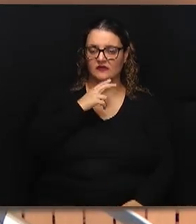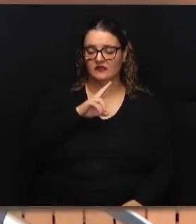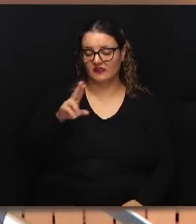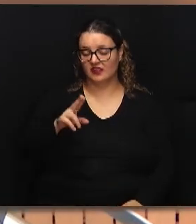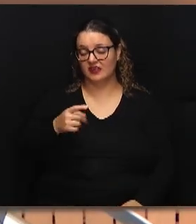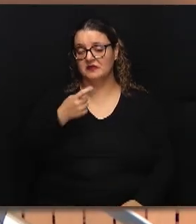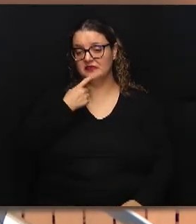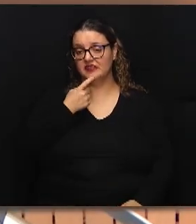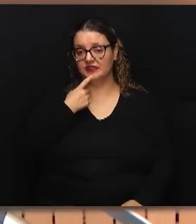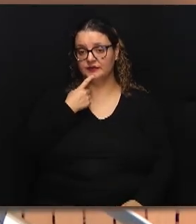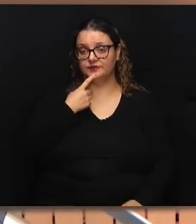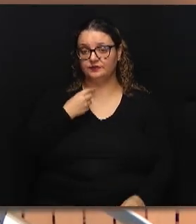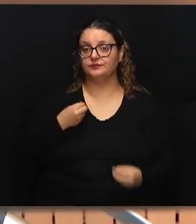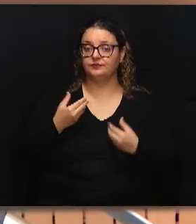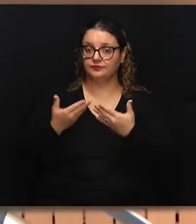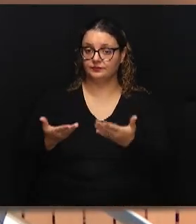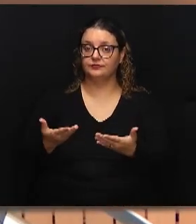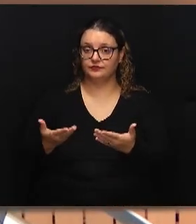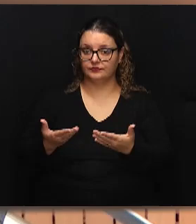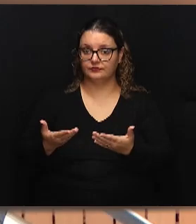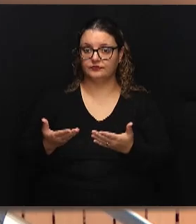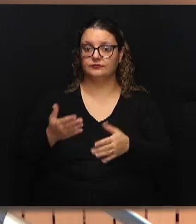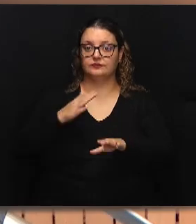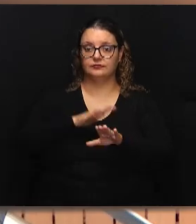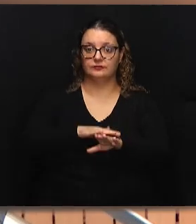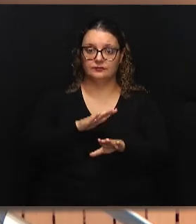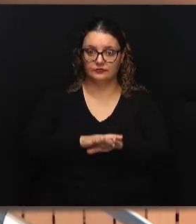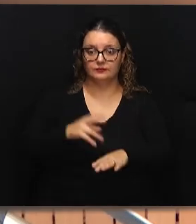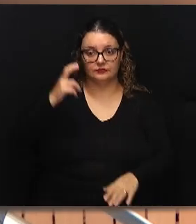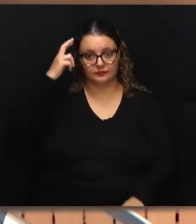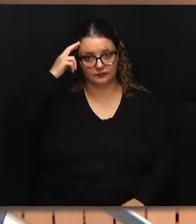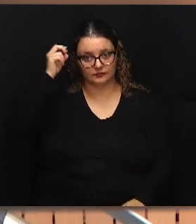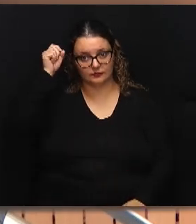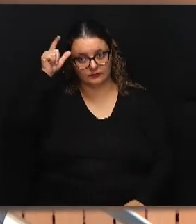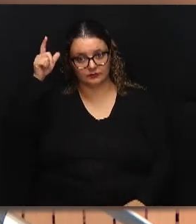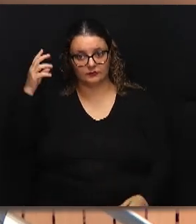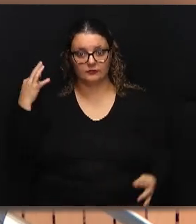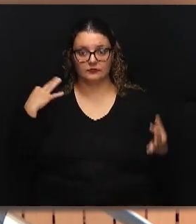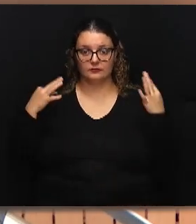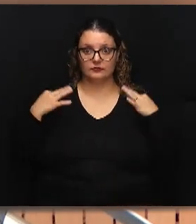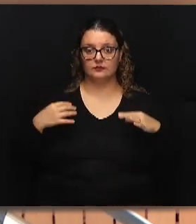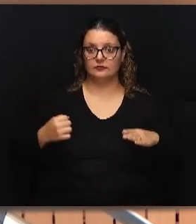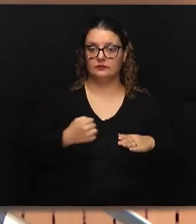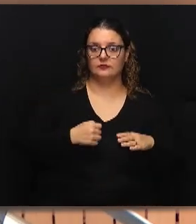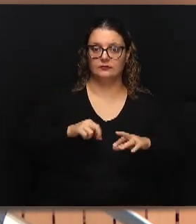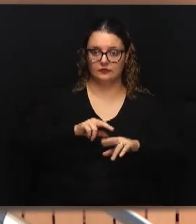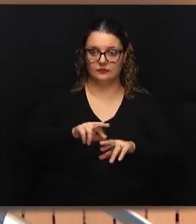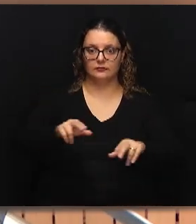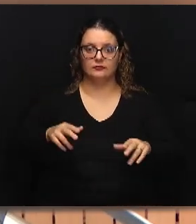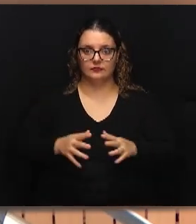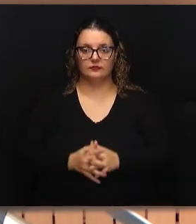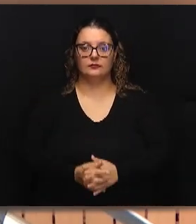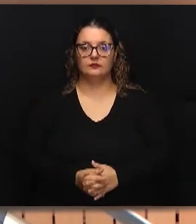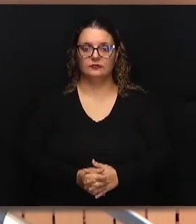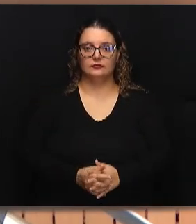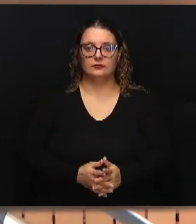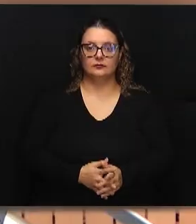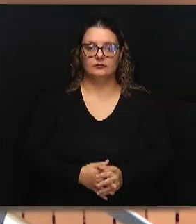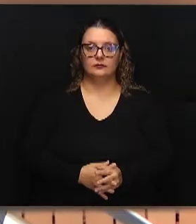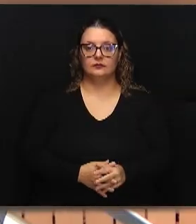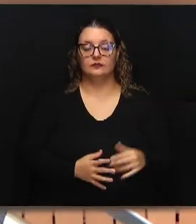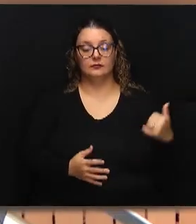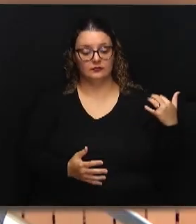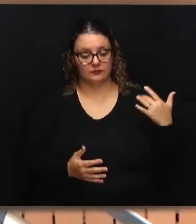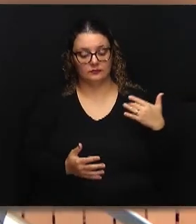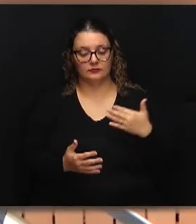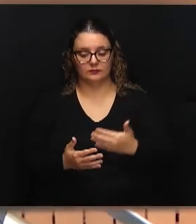Campinas através das ações da cultura, do turismo, da gastronomia. E, ao longo de sua